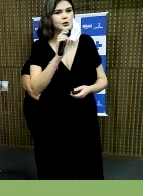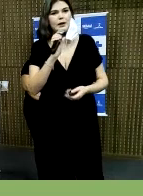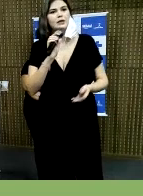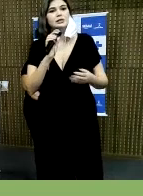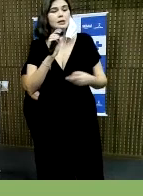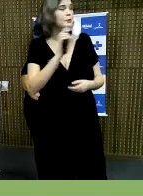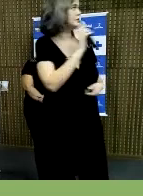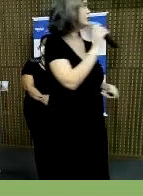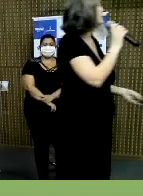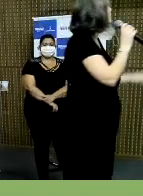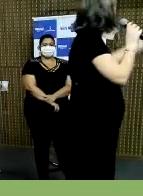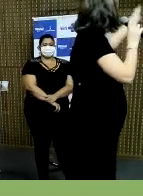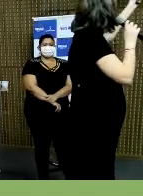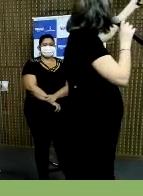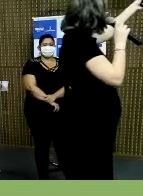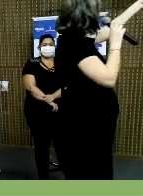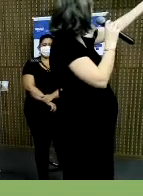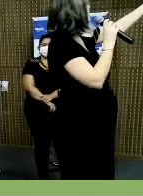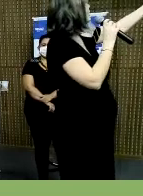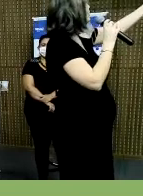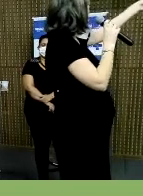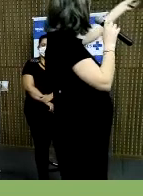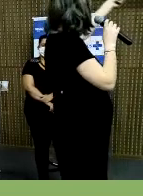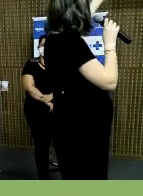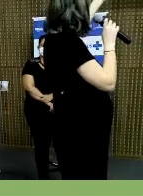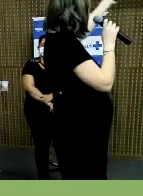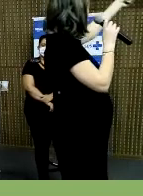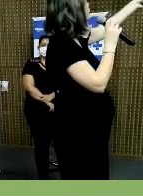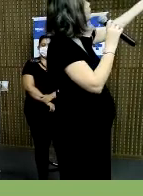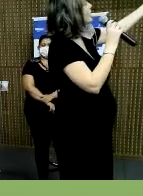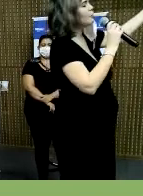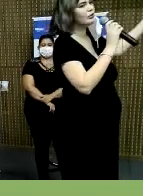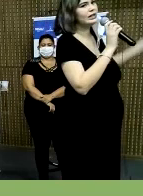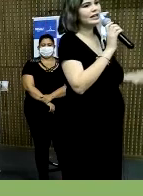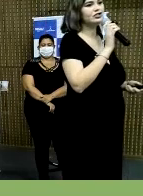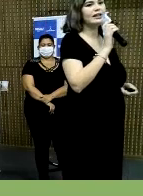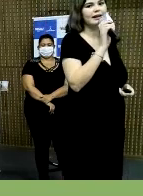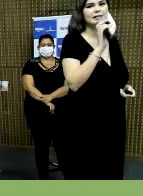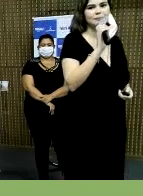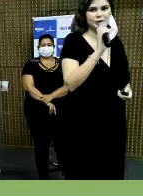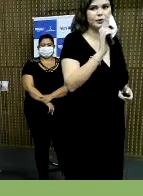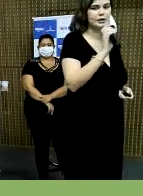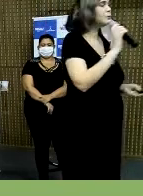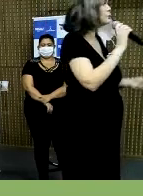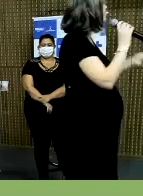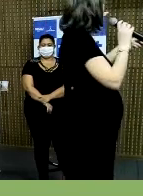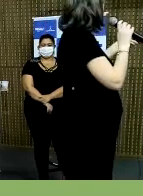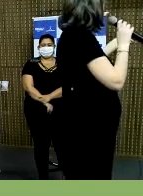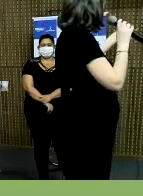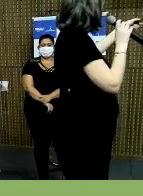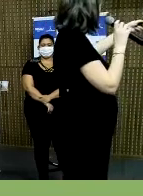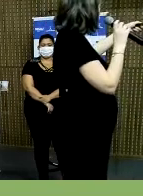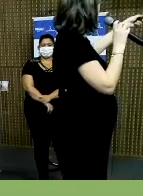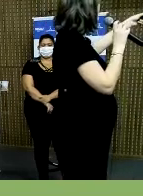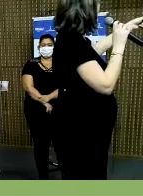pacientes suspeitos e positivos. Um exemplo aqui da nossa unidade, que felizmente a gente tem a oportunidade de ter esse espaço amplo.